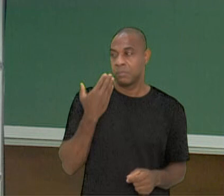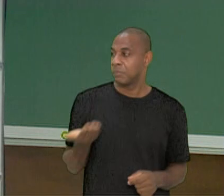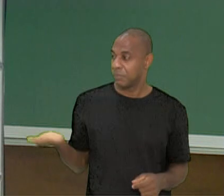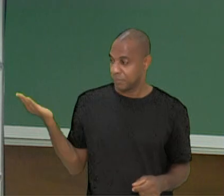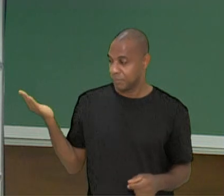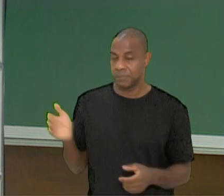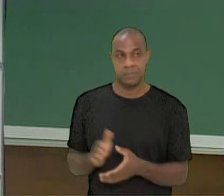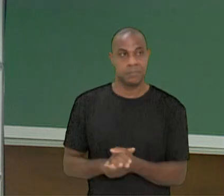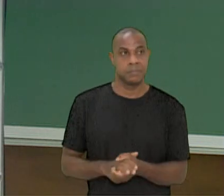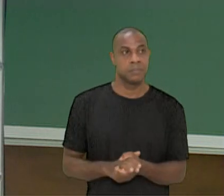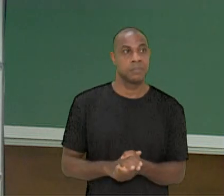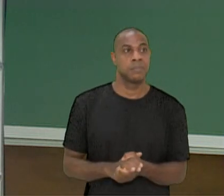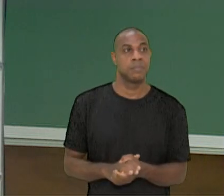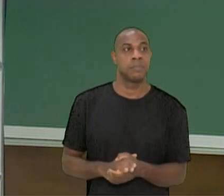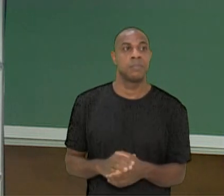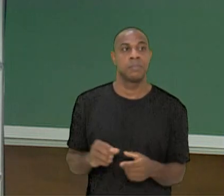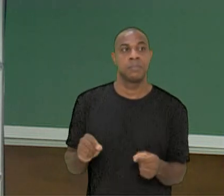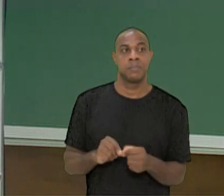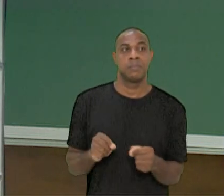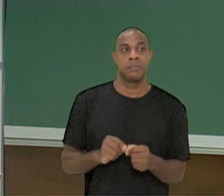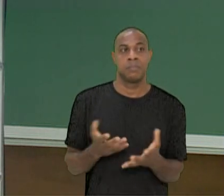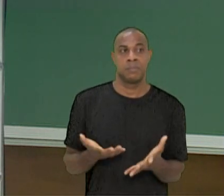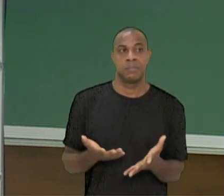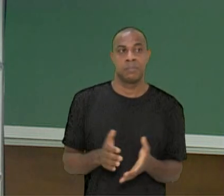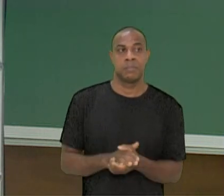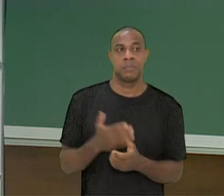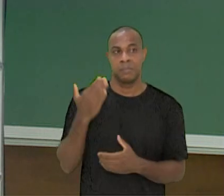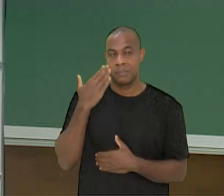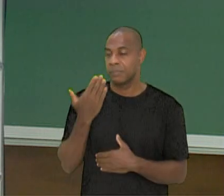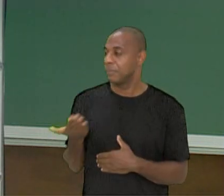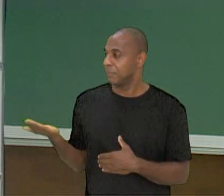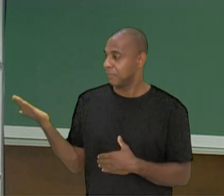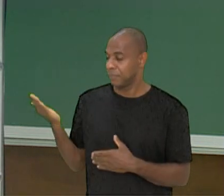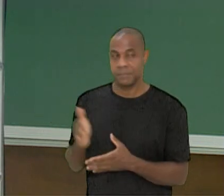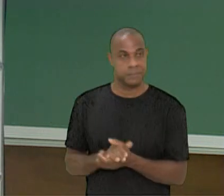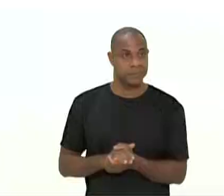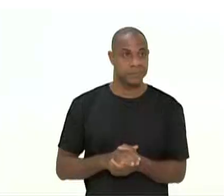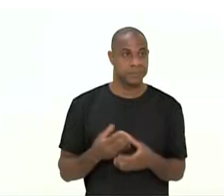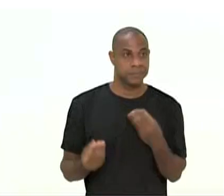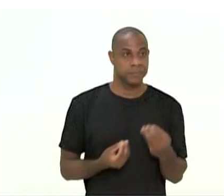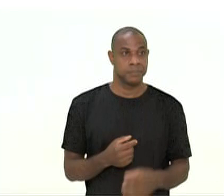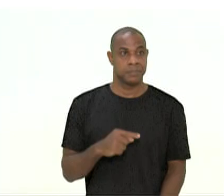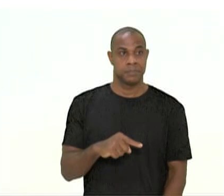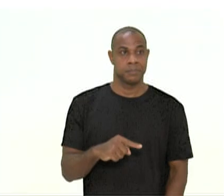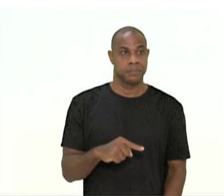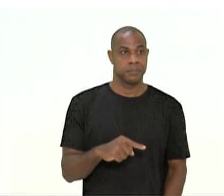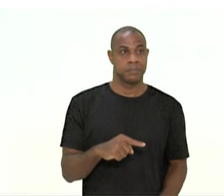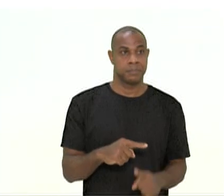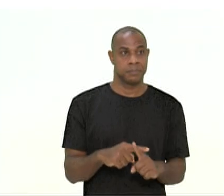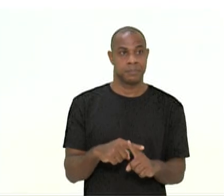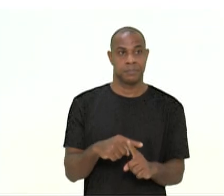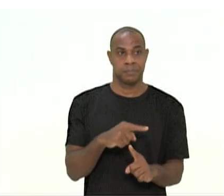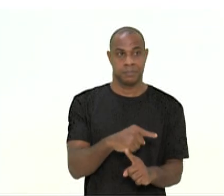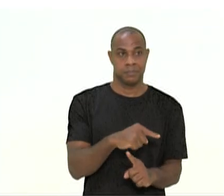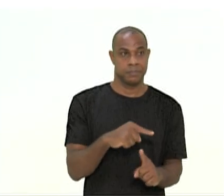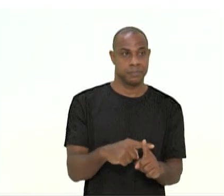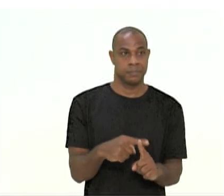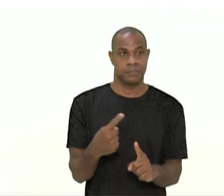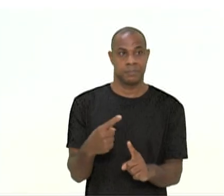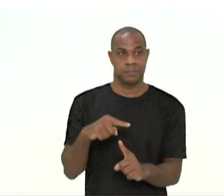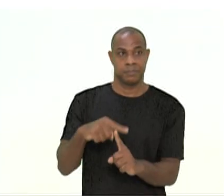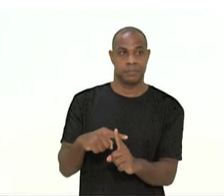Tá? Simplificar sempre torna as coisas mais fáceis. Dá uma treinada nessa ideia. Menos com mais é menos, com